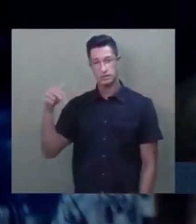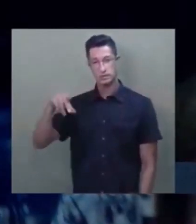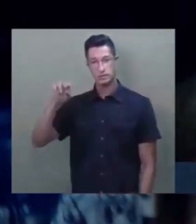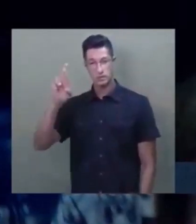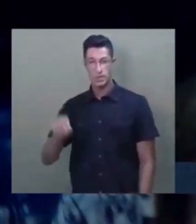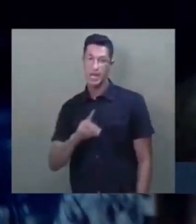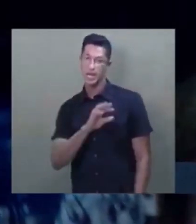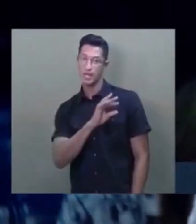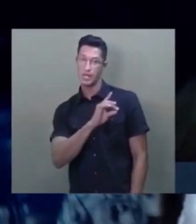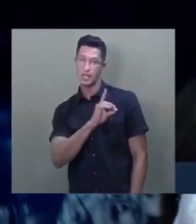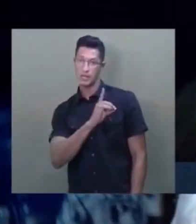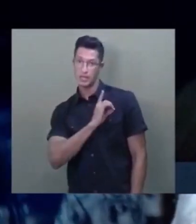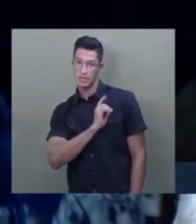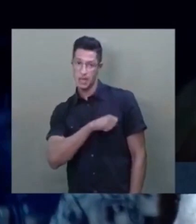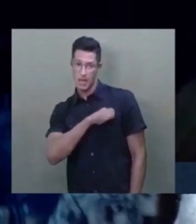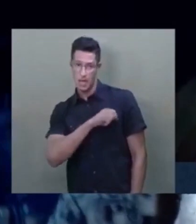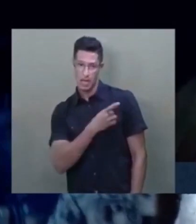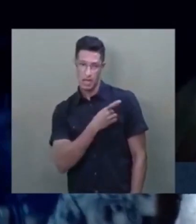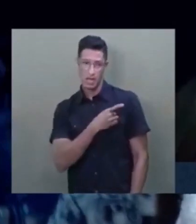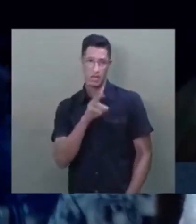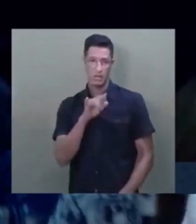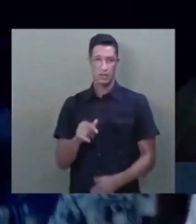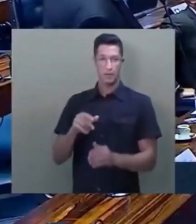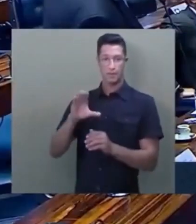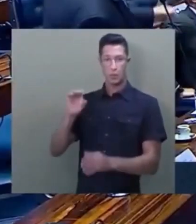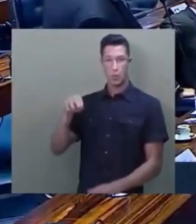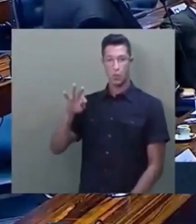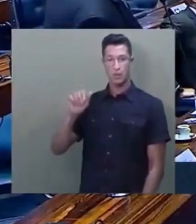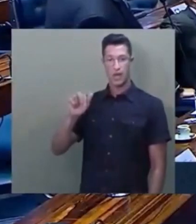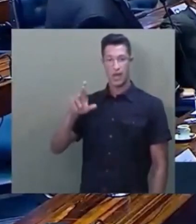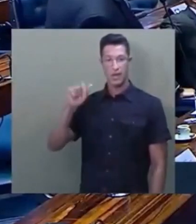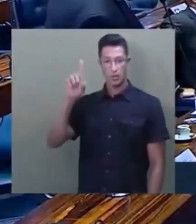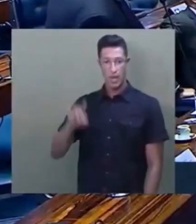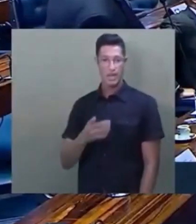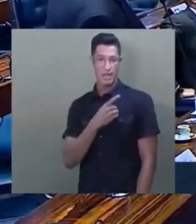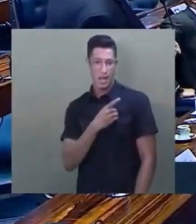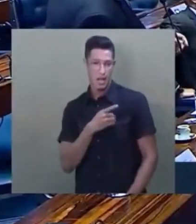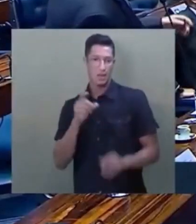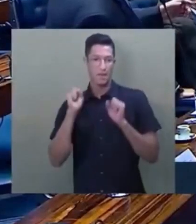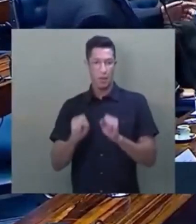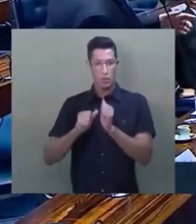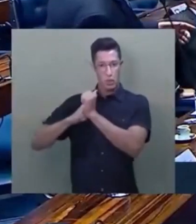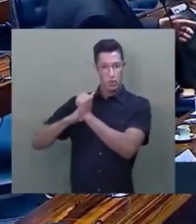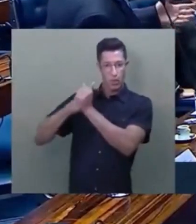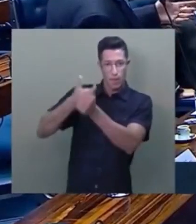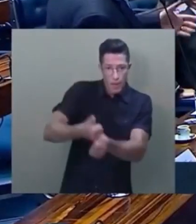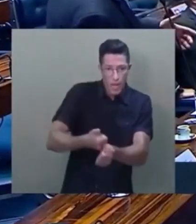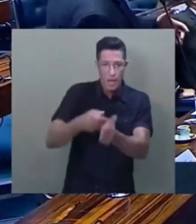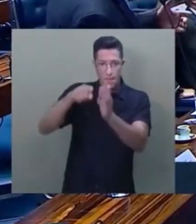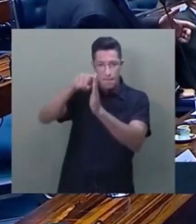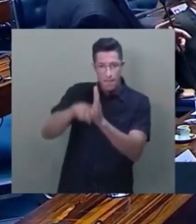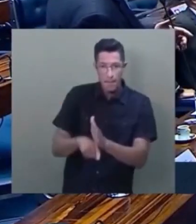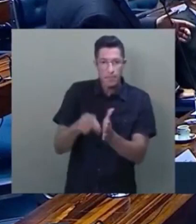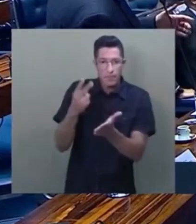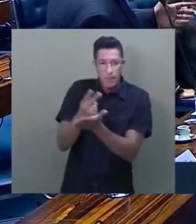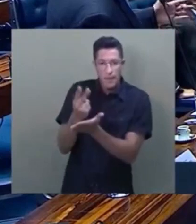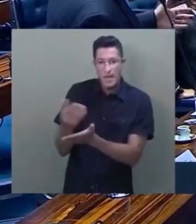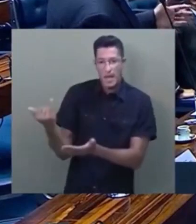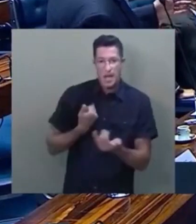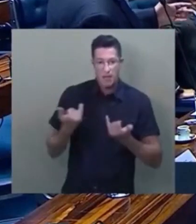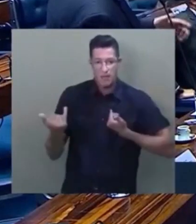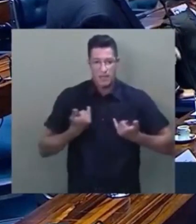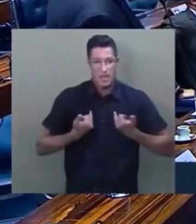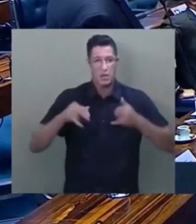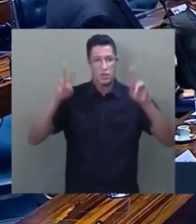delegado de carreira, o senador Contarato é delegado de carreira, que pode acompanhar esses inquéritos e nos manter informados